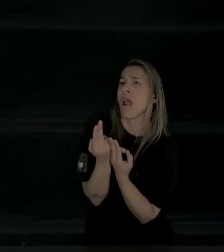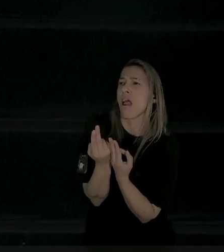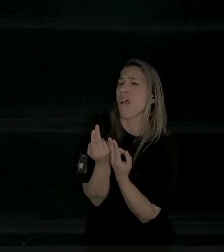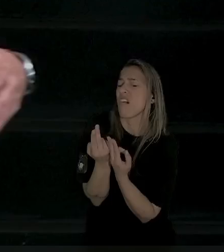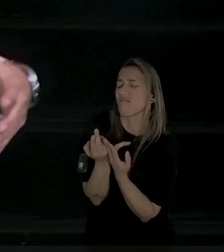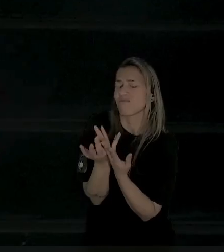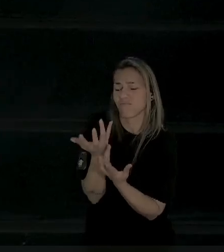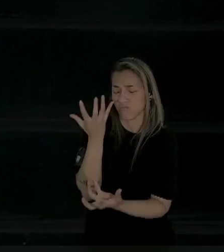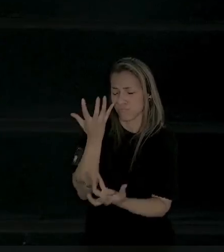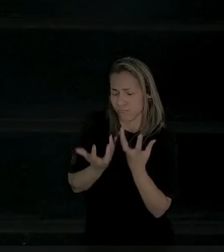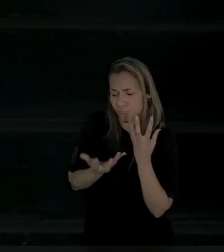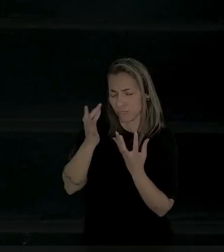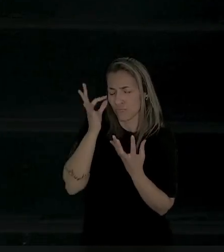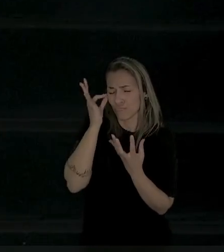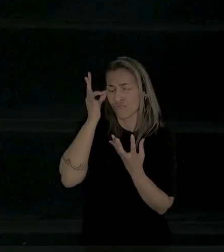O fogo,